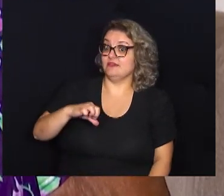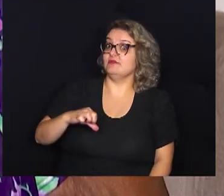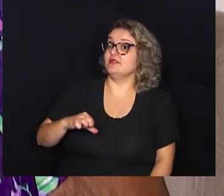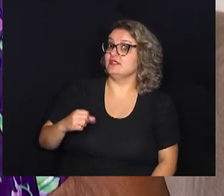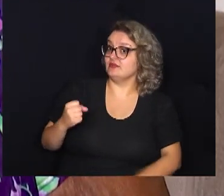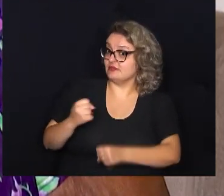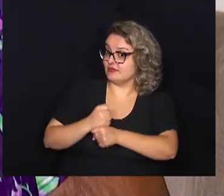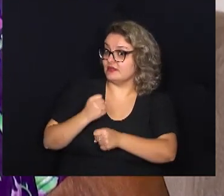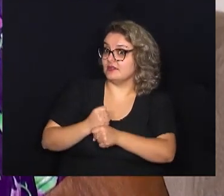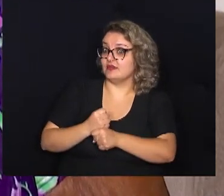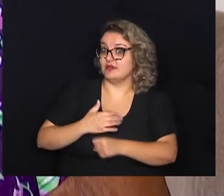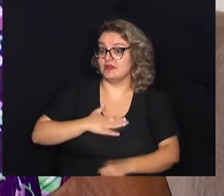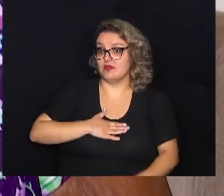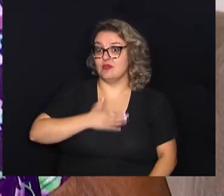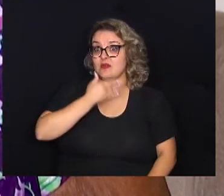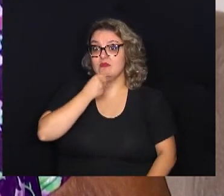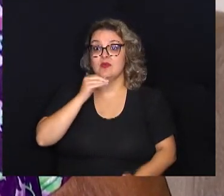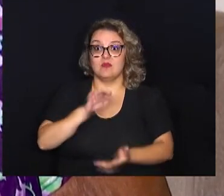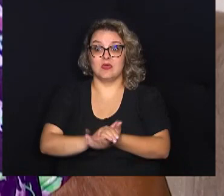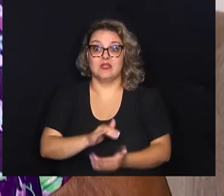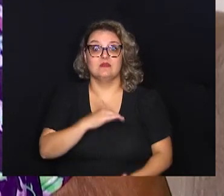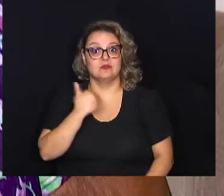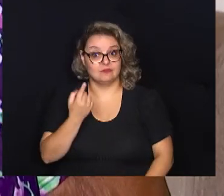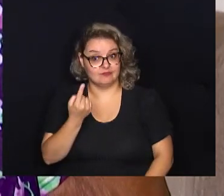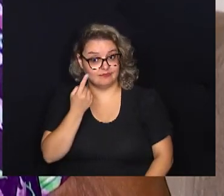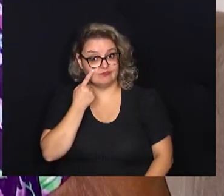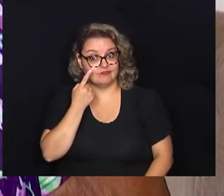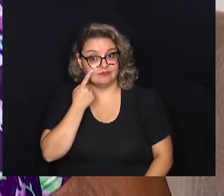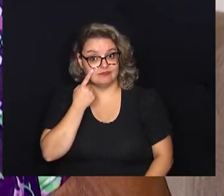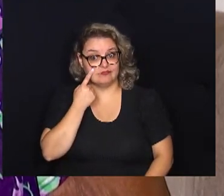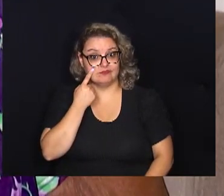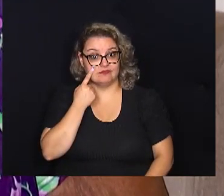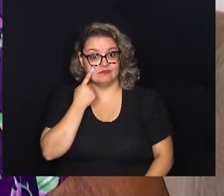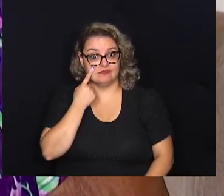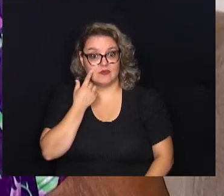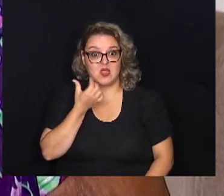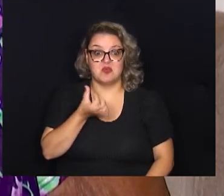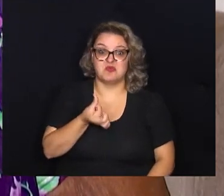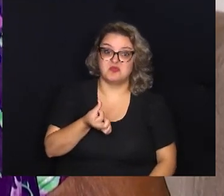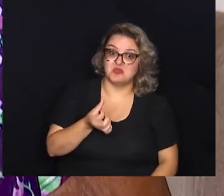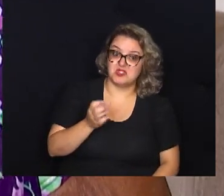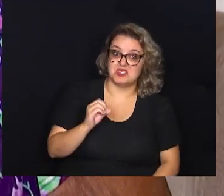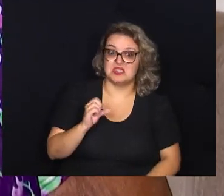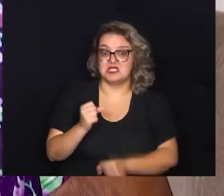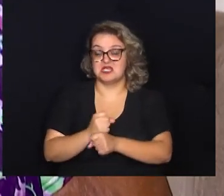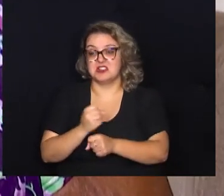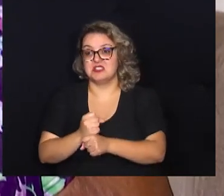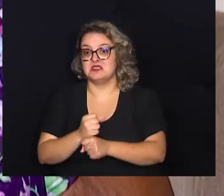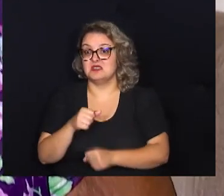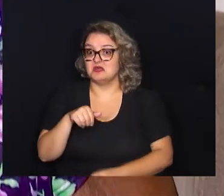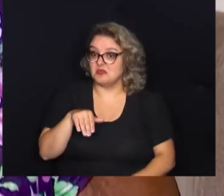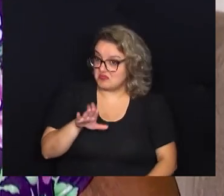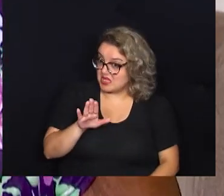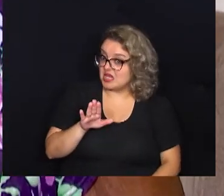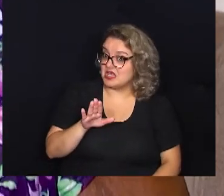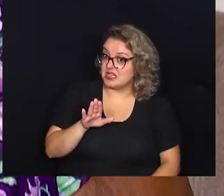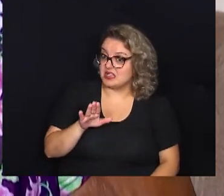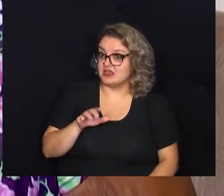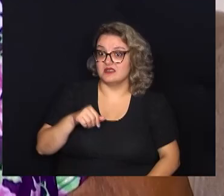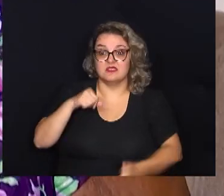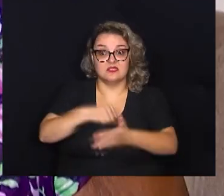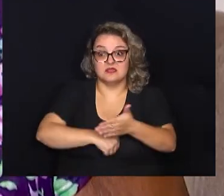que meu marido faleceu. Então, você vê que faz uns 60 anos mais que eles estão